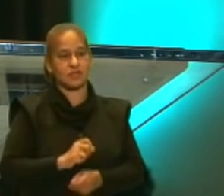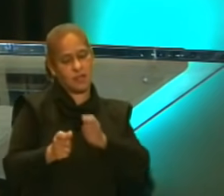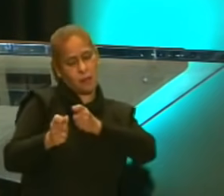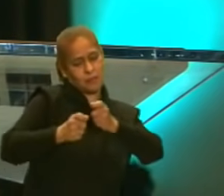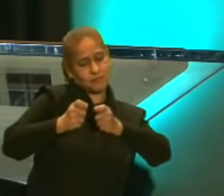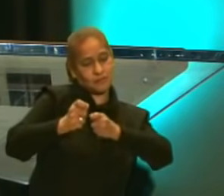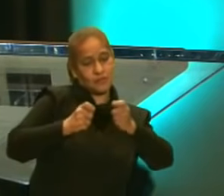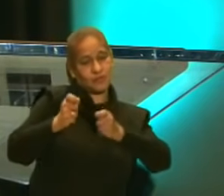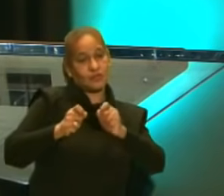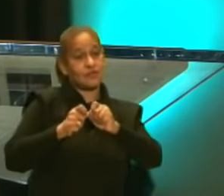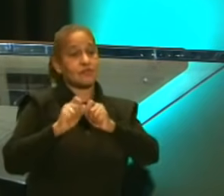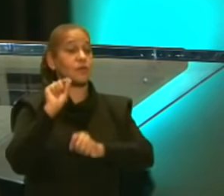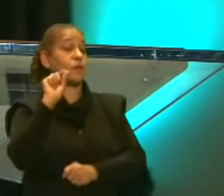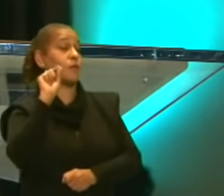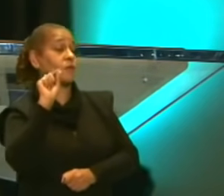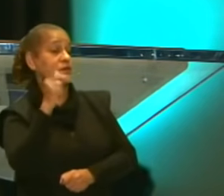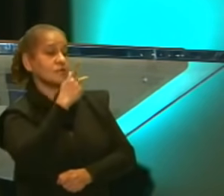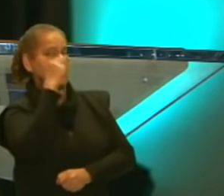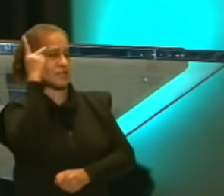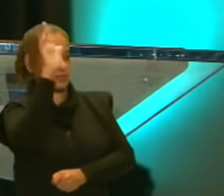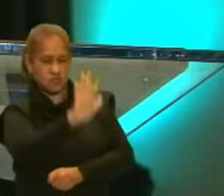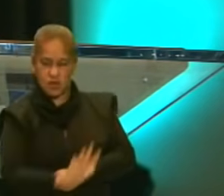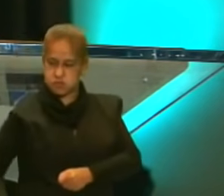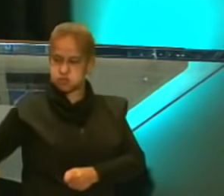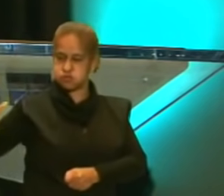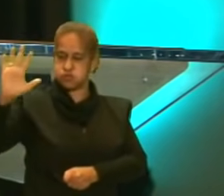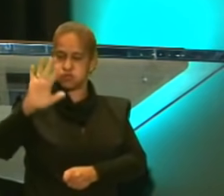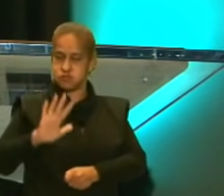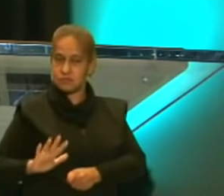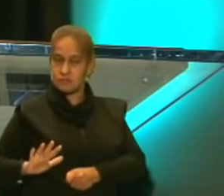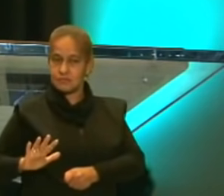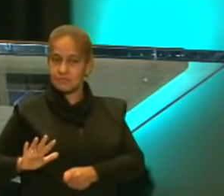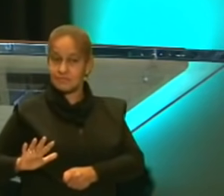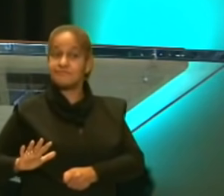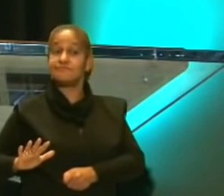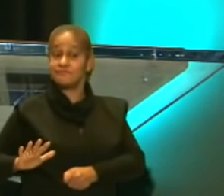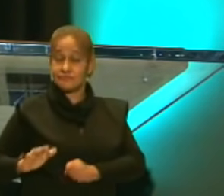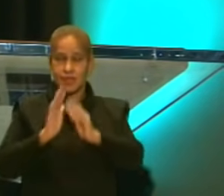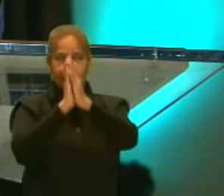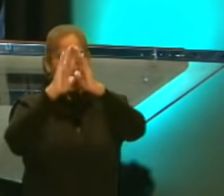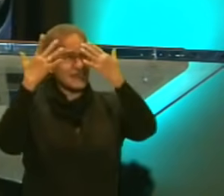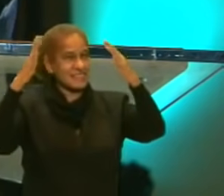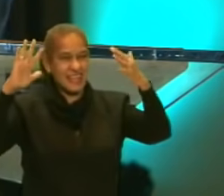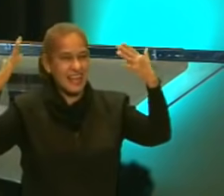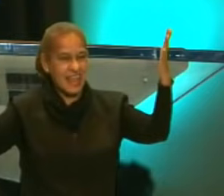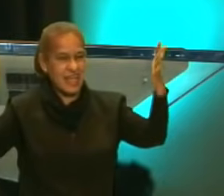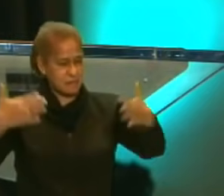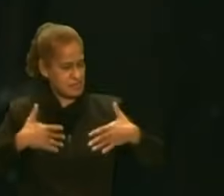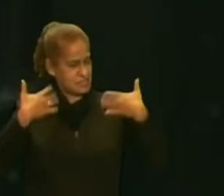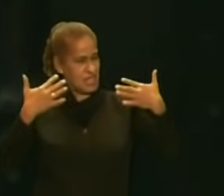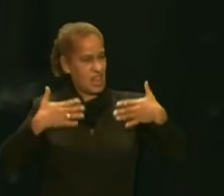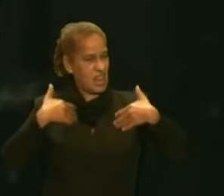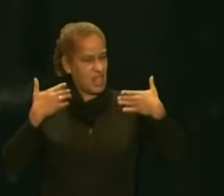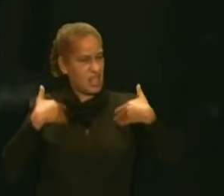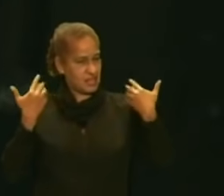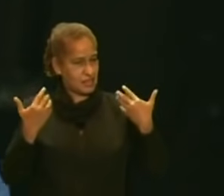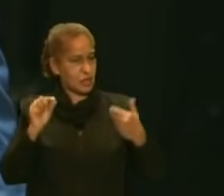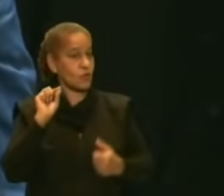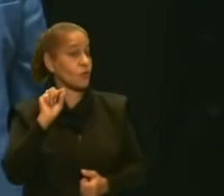as pessoas, em geral, celebrem o desaparecimento da influência da igreja na